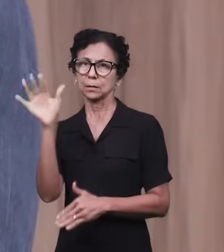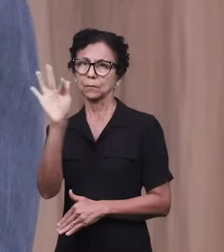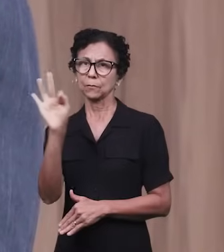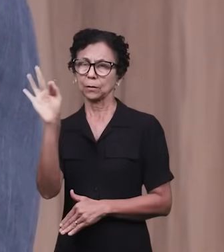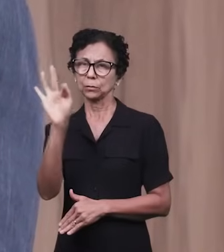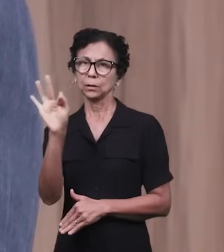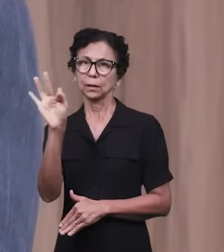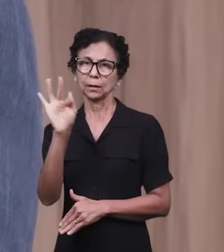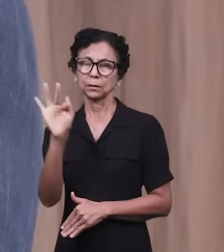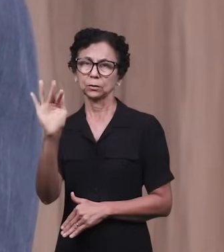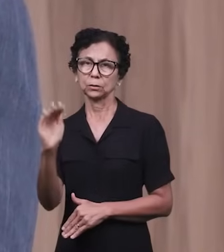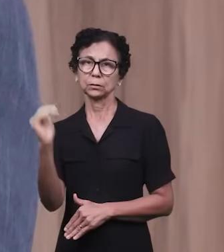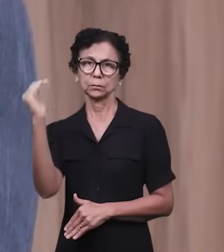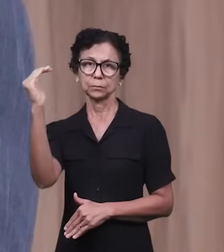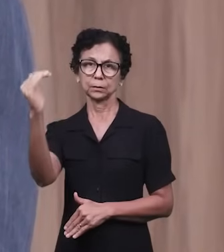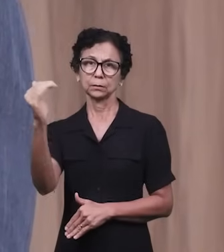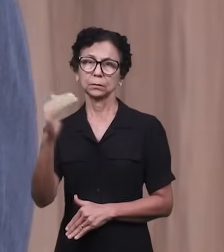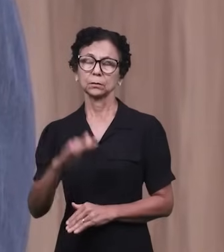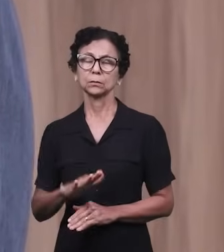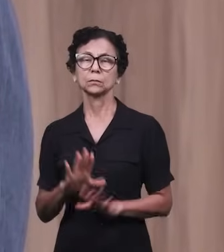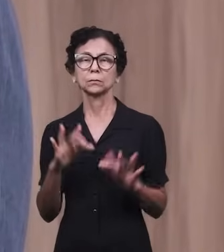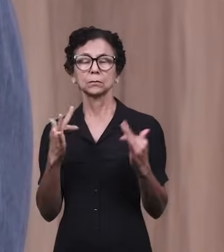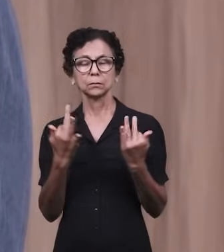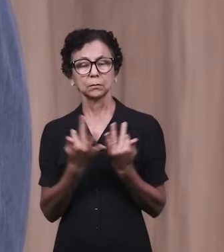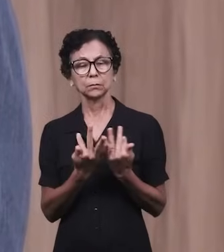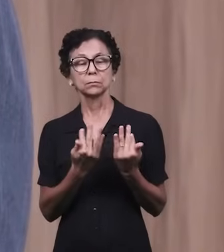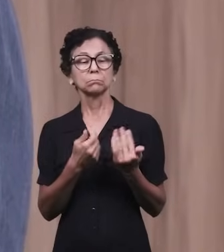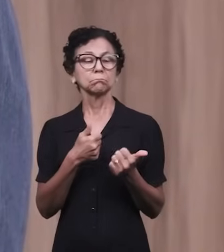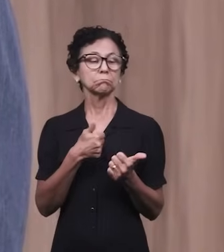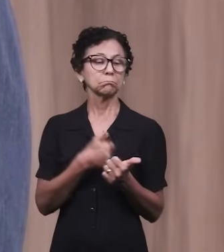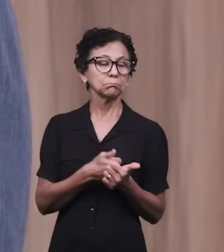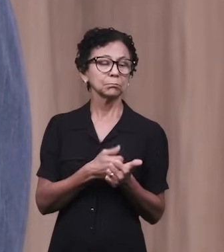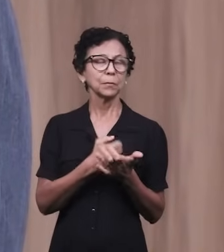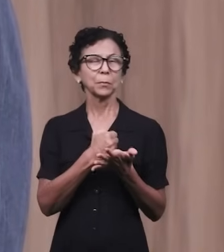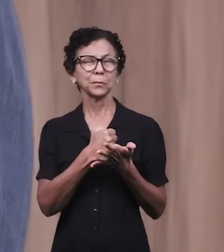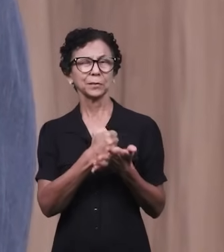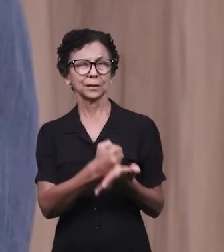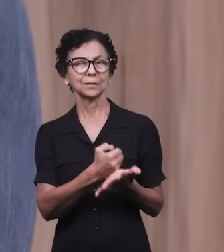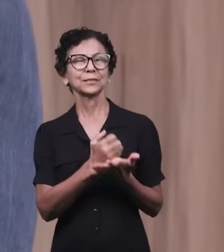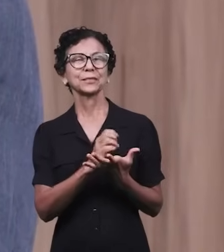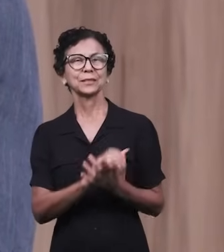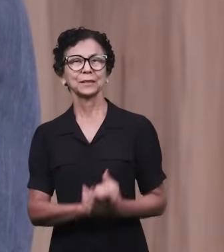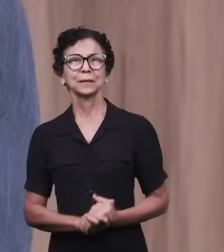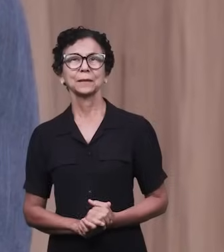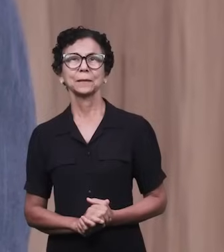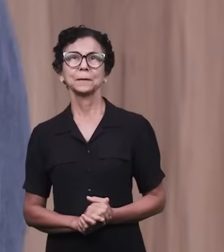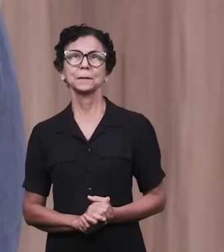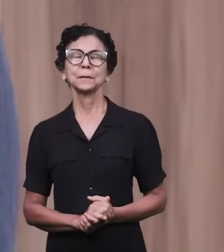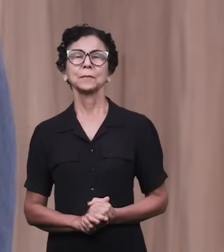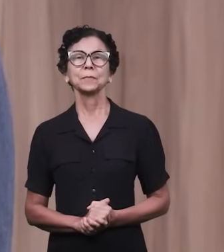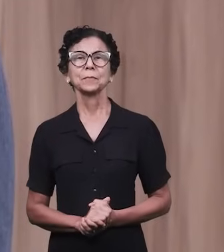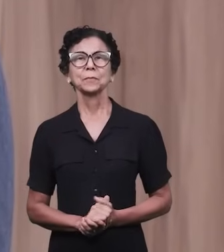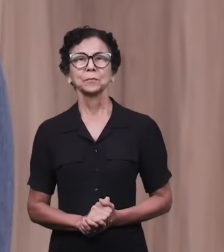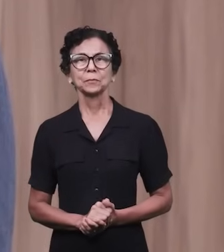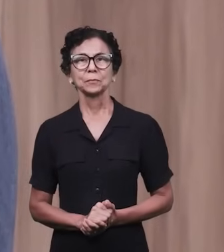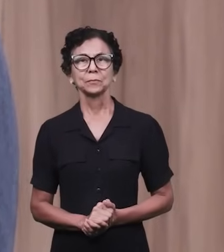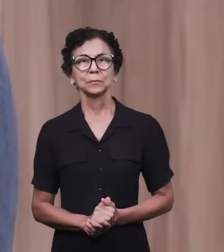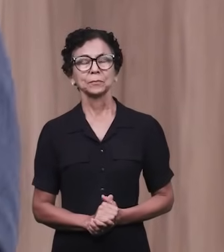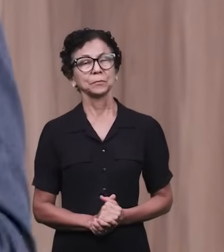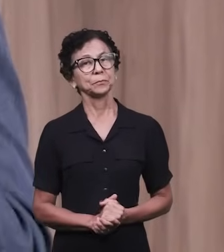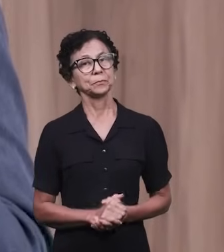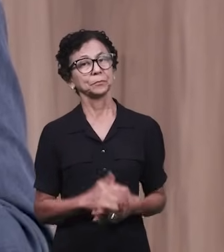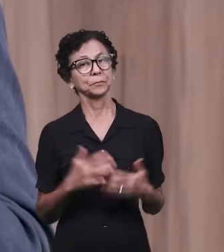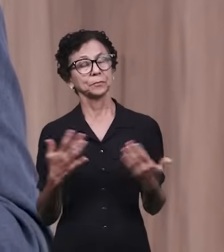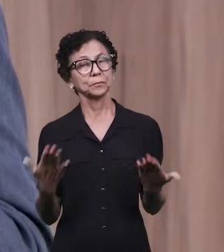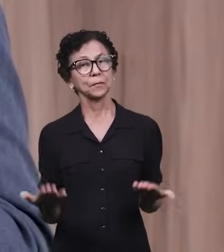família precisa estar ao lado, sempre acompanhando. O acompanhamento ele precisa ser semelhante ao que acontecia no fundamental.